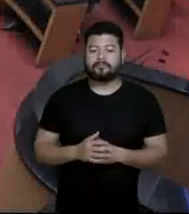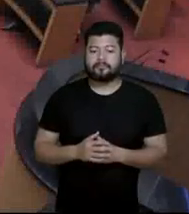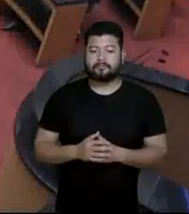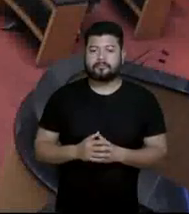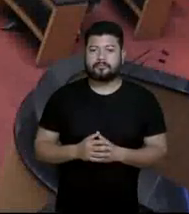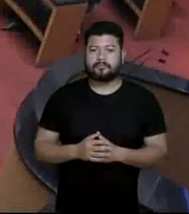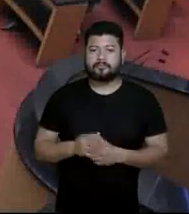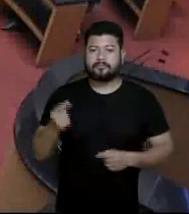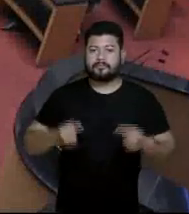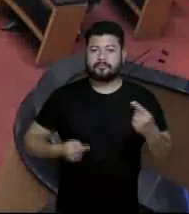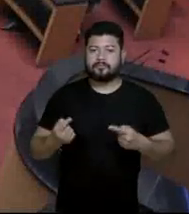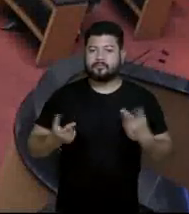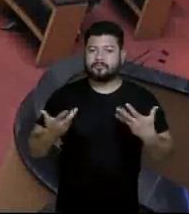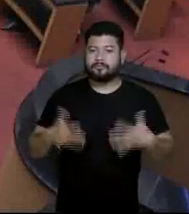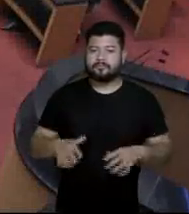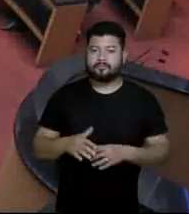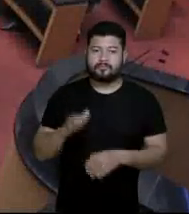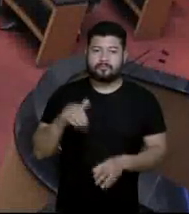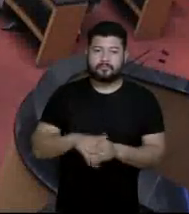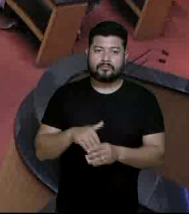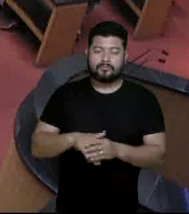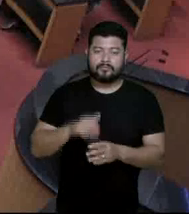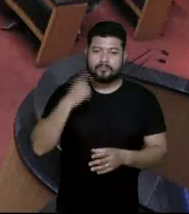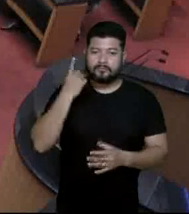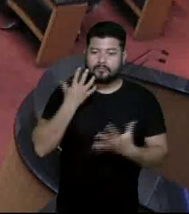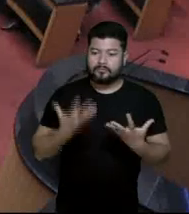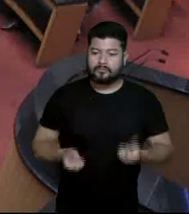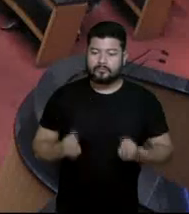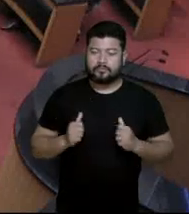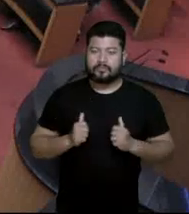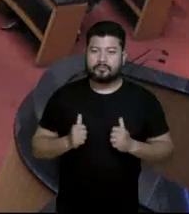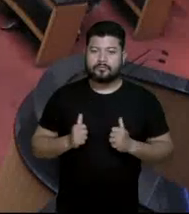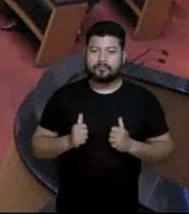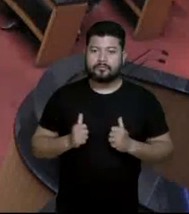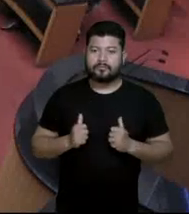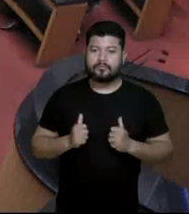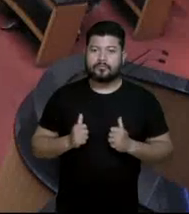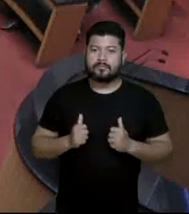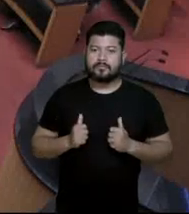Não havendo quem queira discutir em votação, deputados que aprovam permaneçam como se encontram.